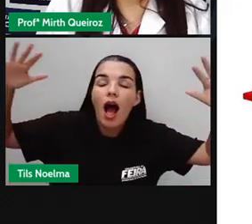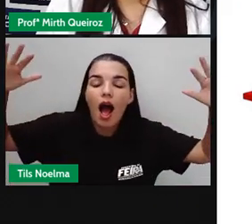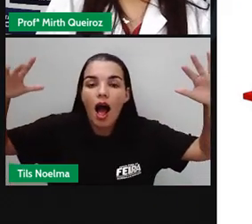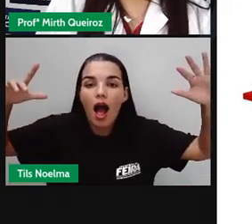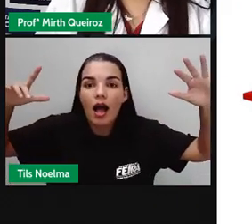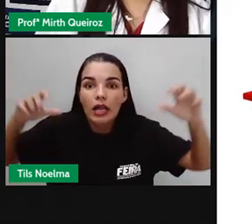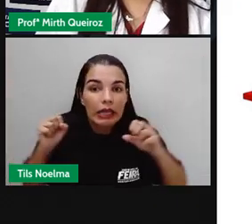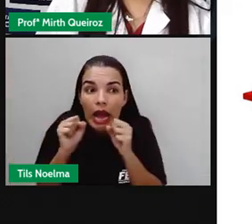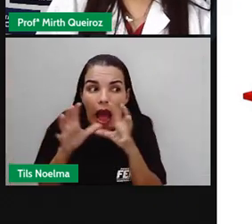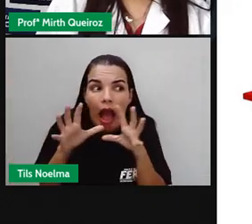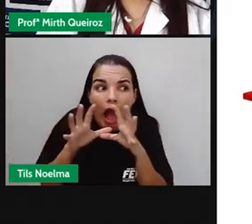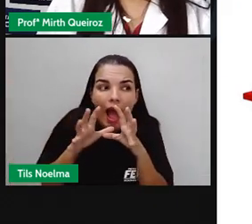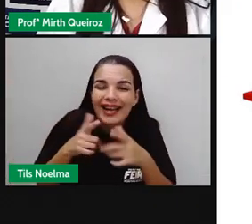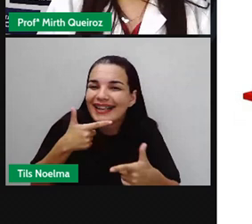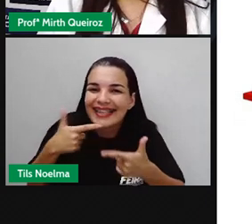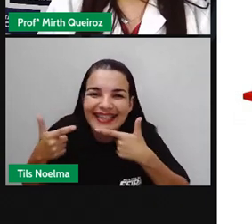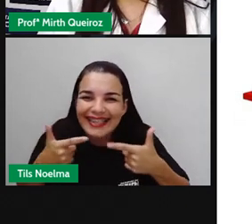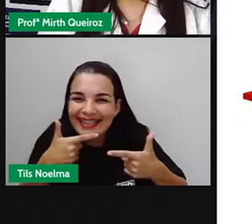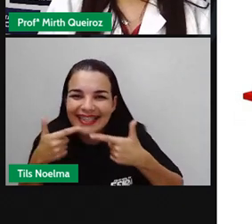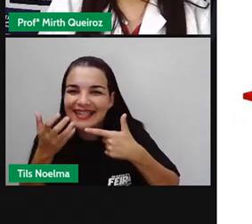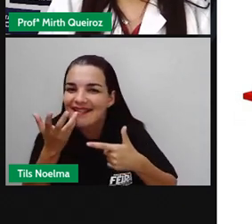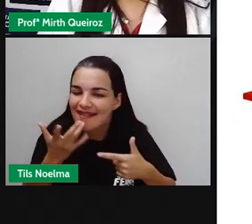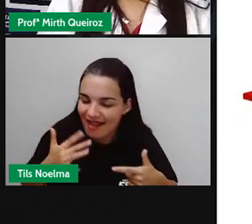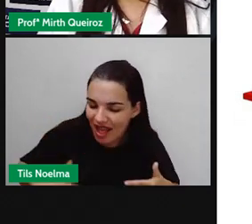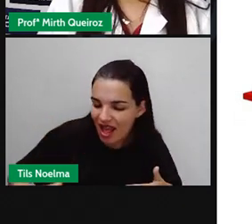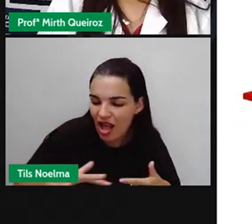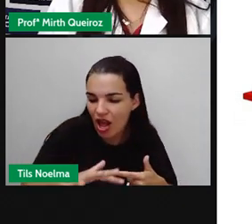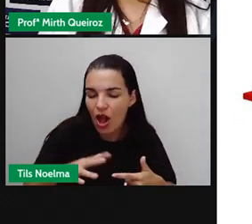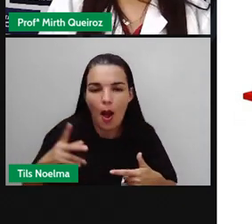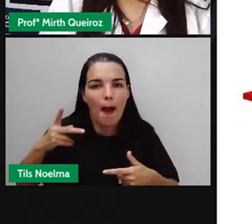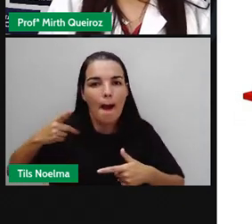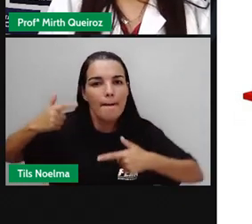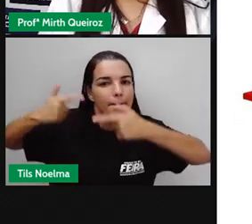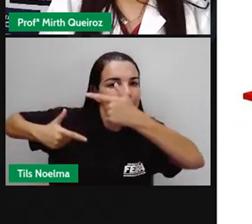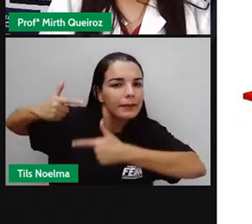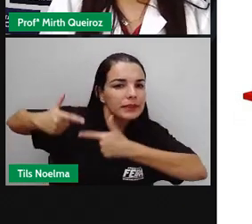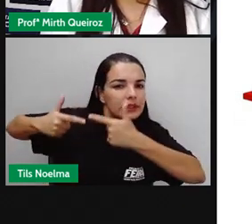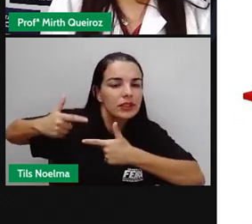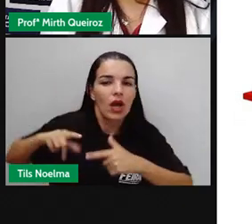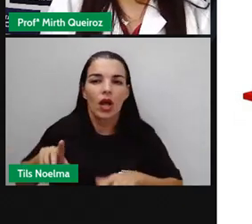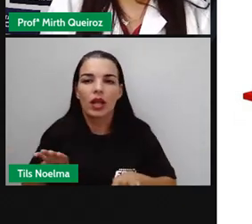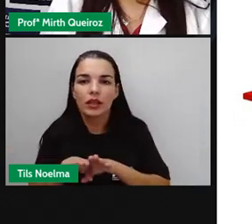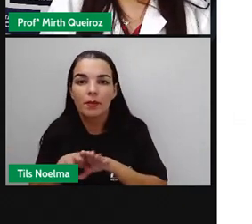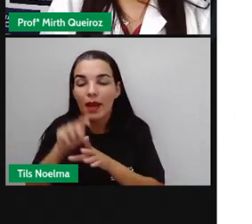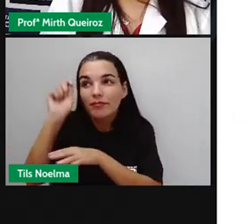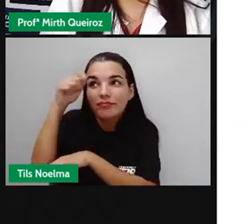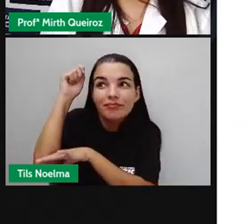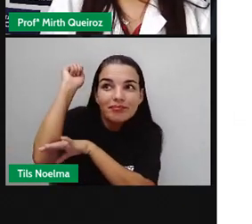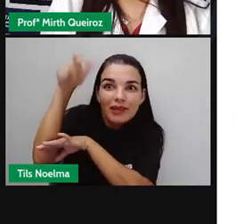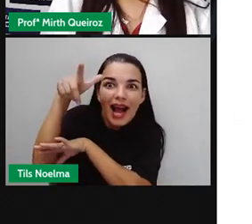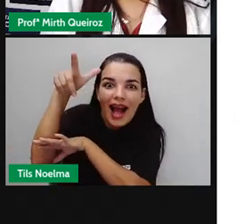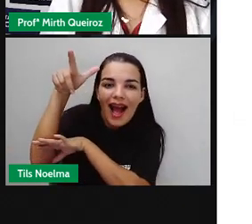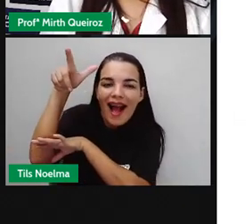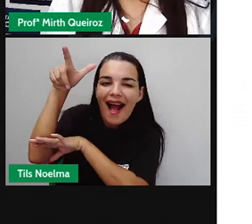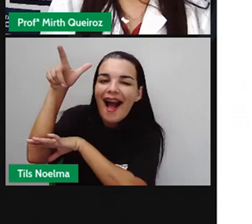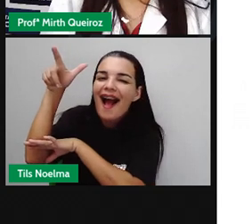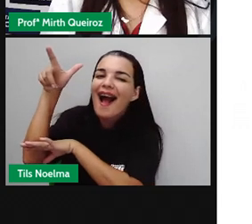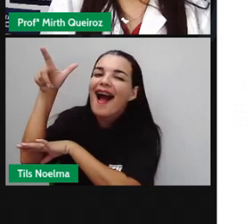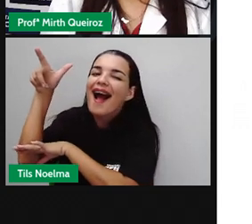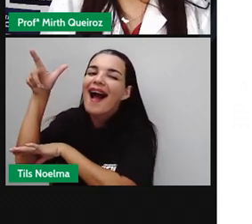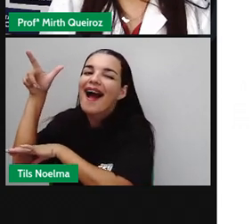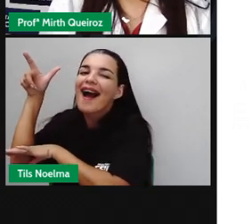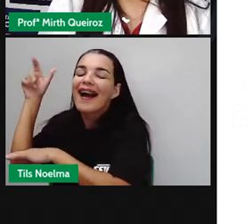de terror, de humor, infantis, psicológicos e de fadas.